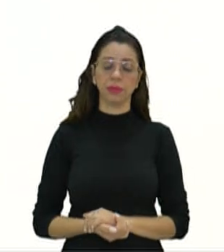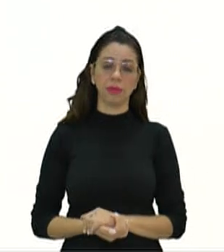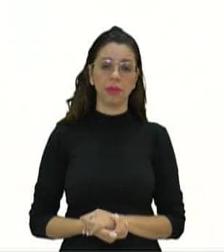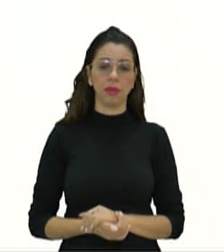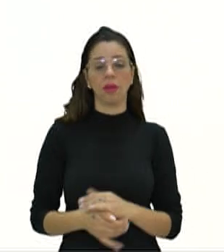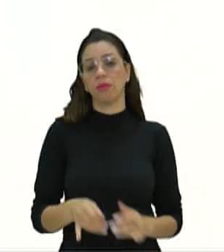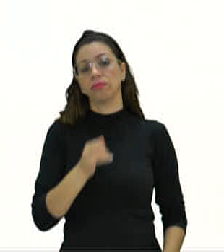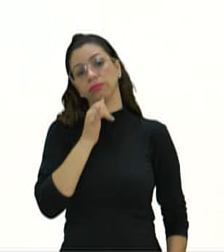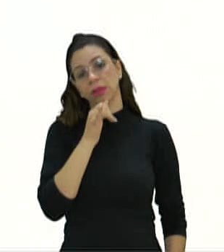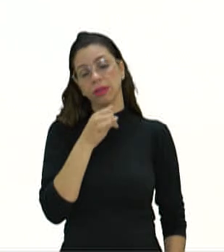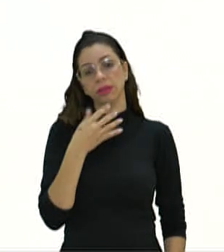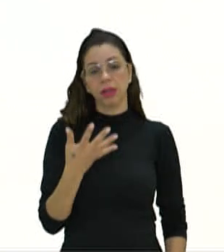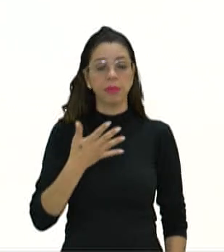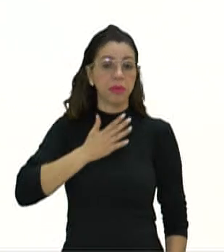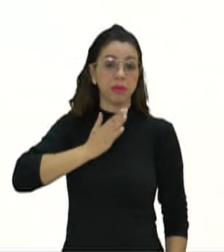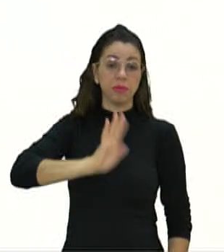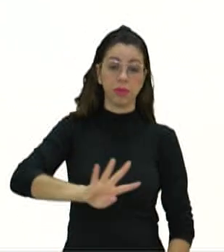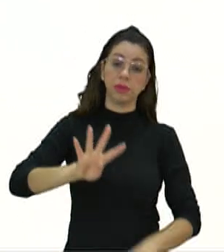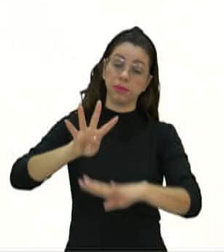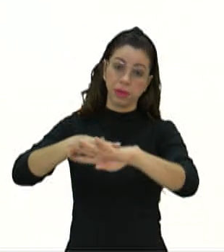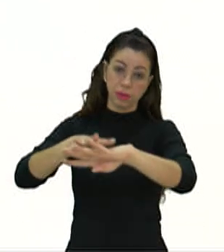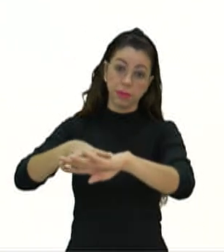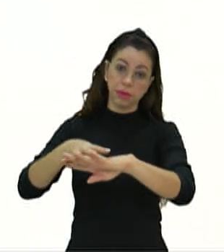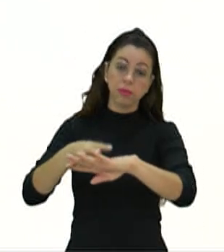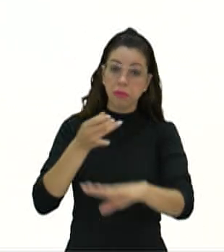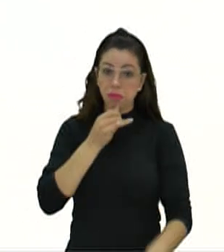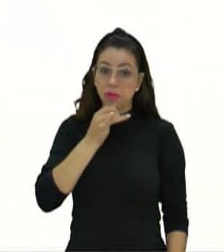exemplo. Eu botei aqui, eu não gosto de matemática.